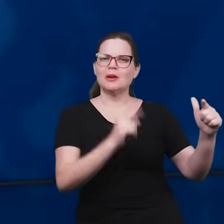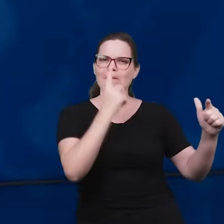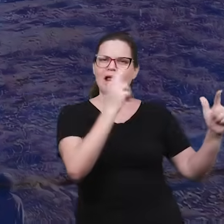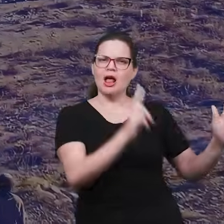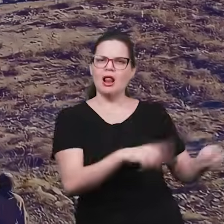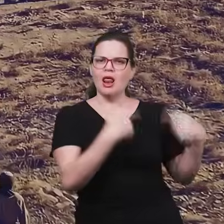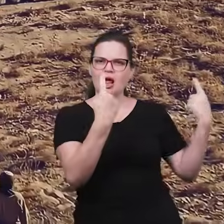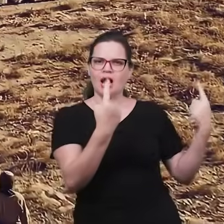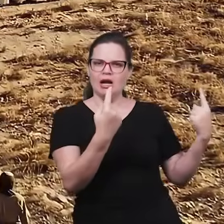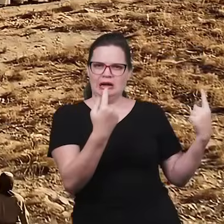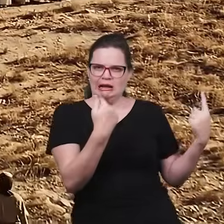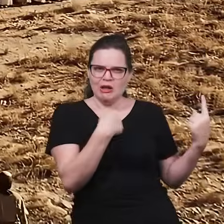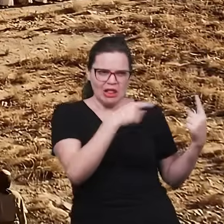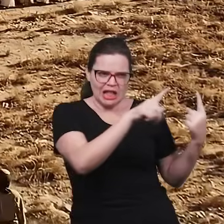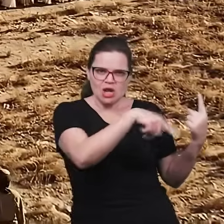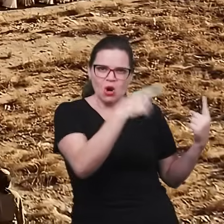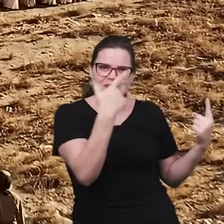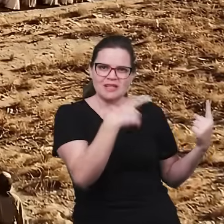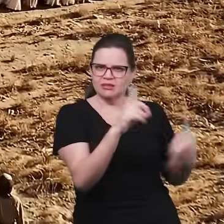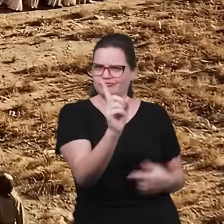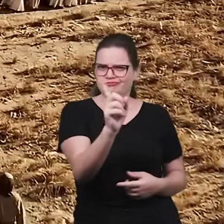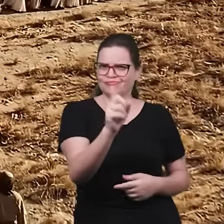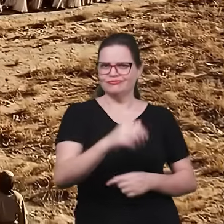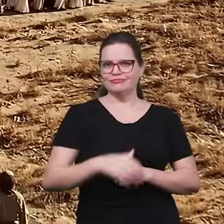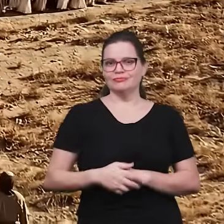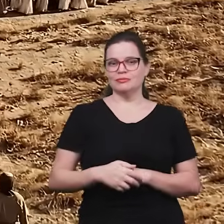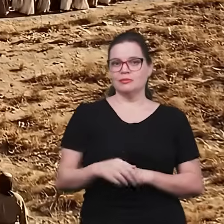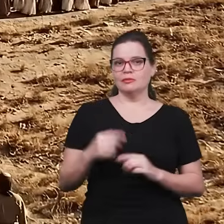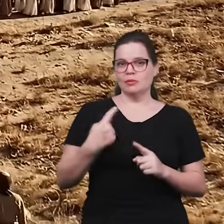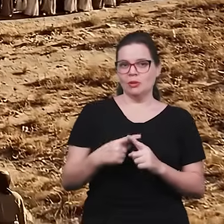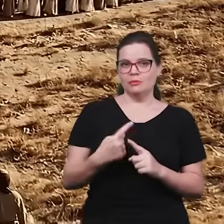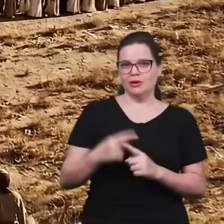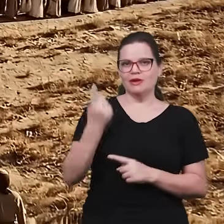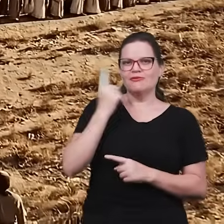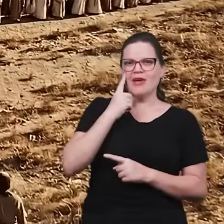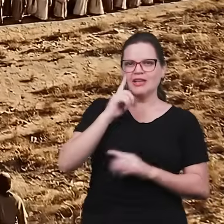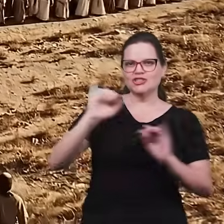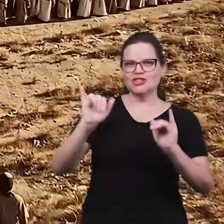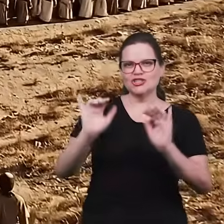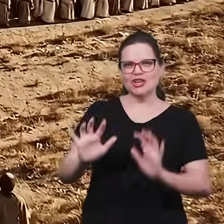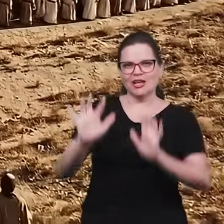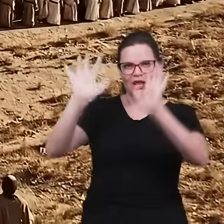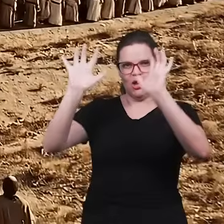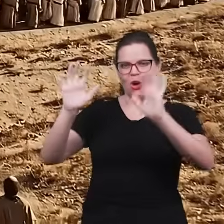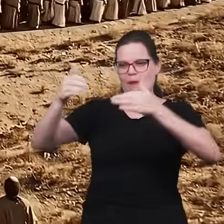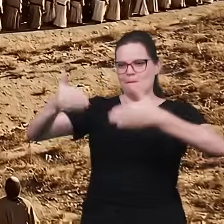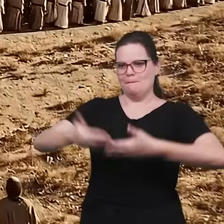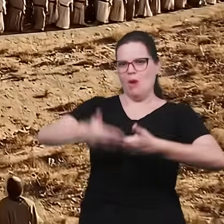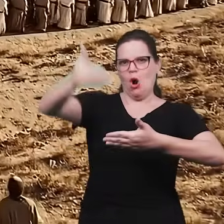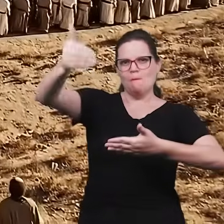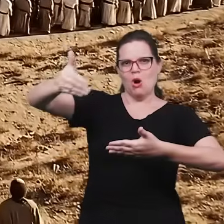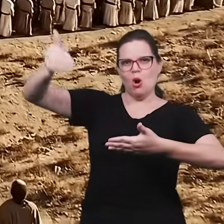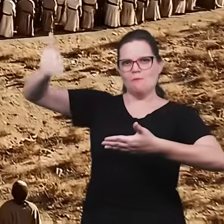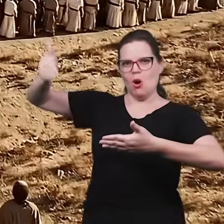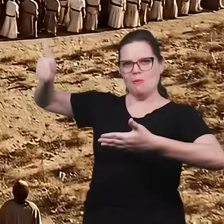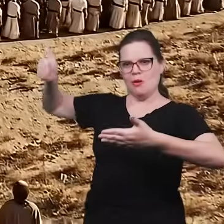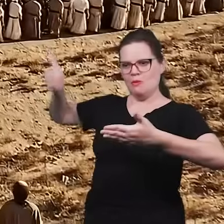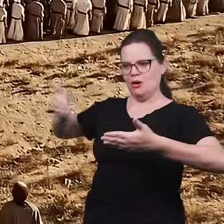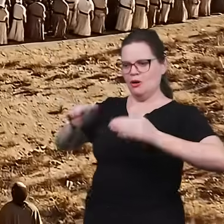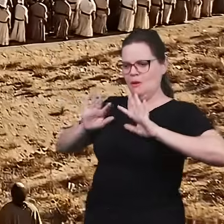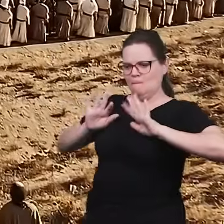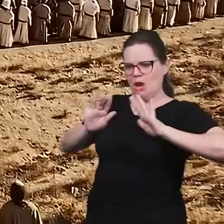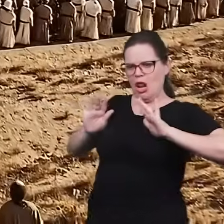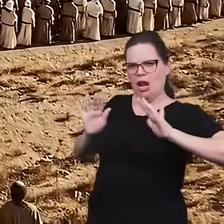você. A cada volta que o povo dava em torno da cidade de Jericó, atendendo à orientação do